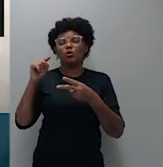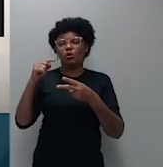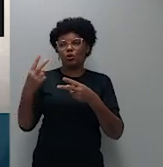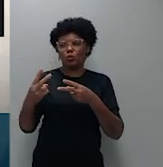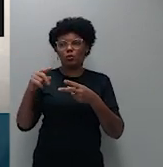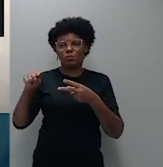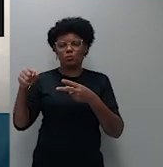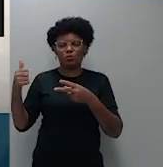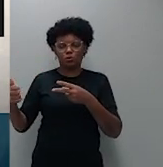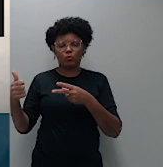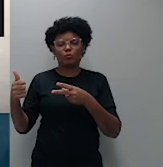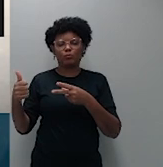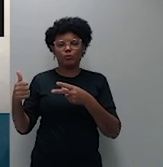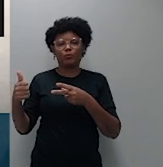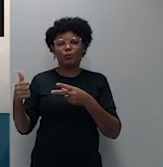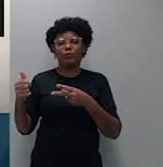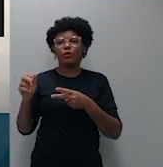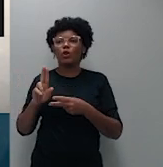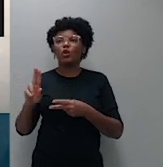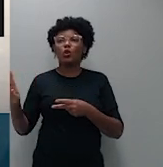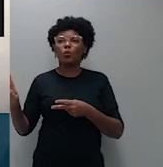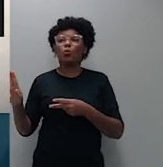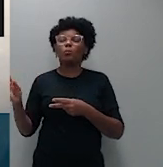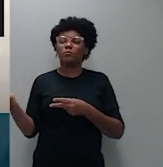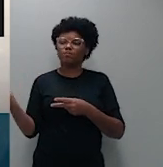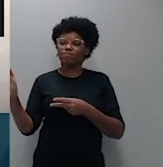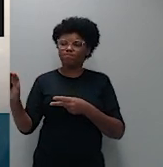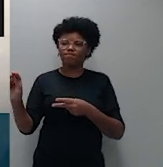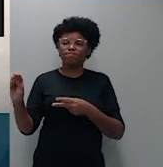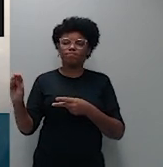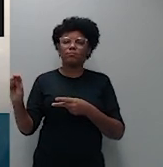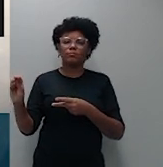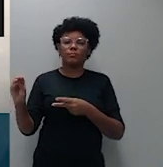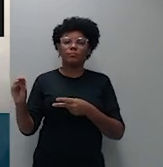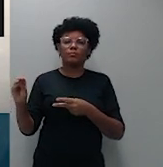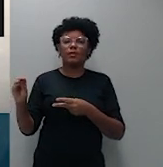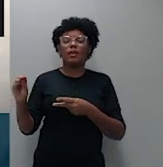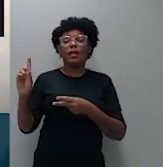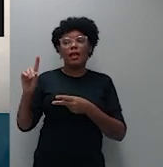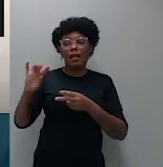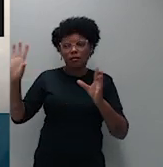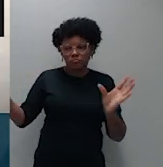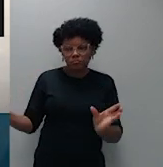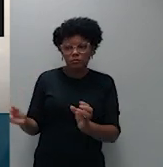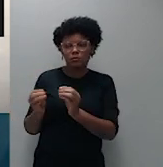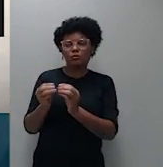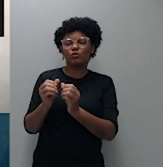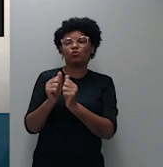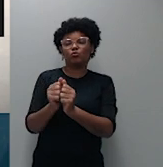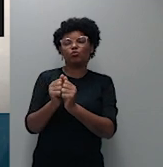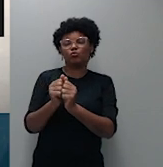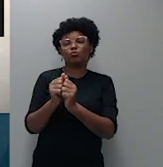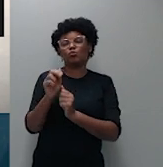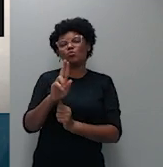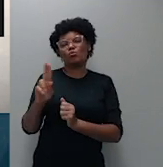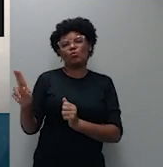apelido de família ou patronímico enquanto elemento do nome transcende o indivíduo